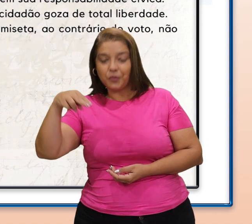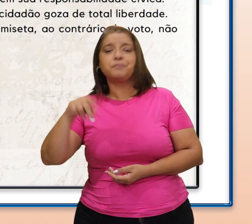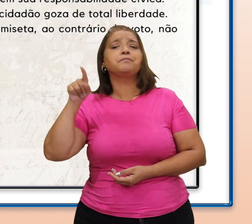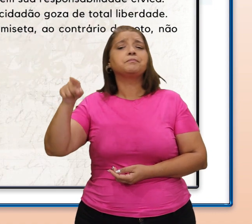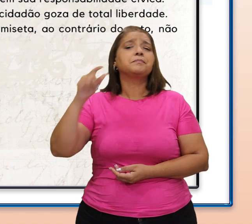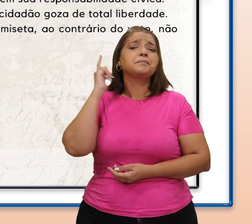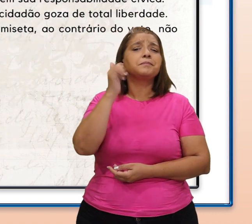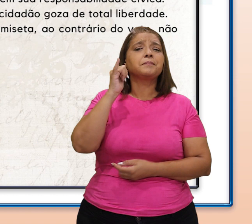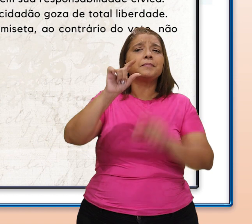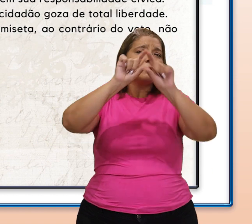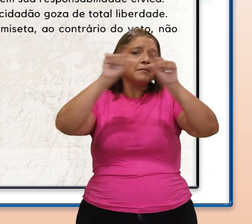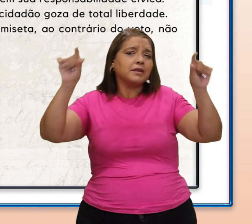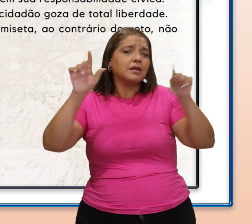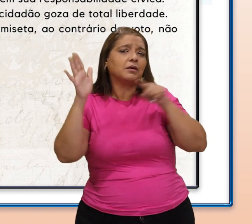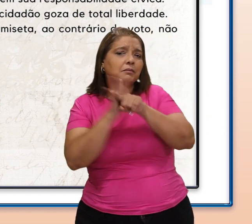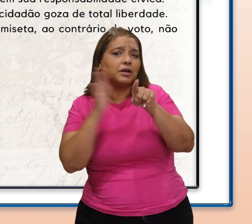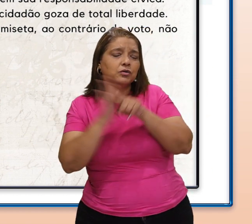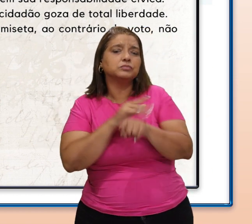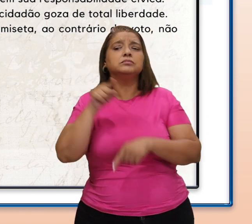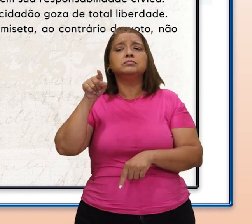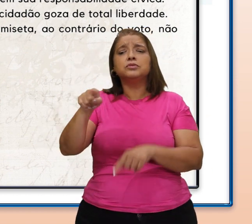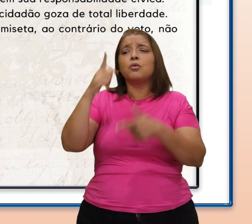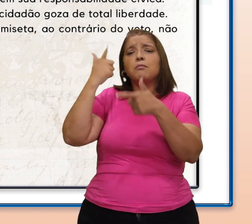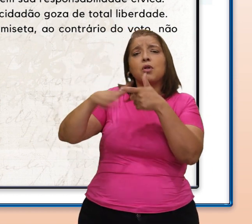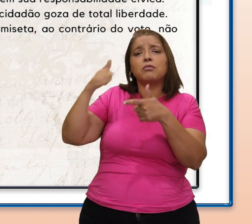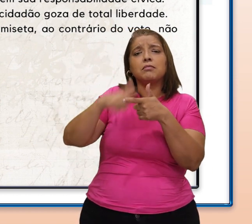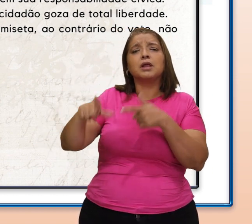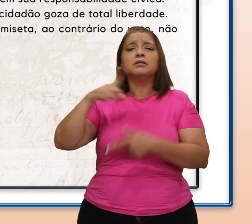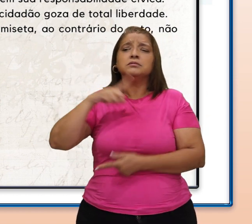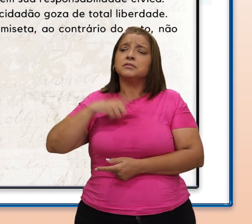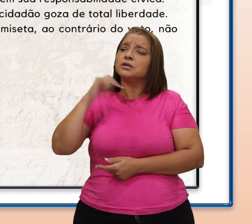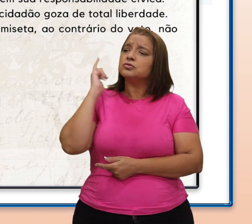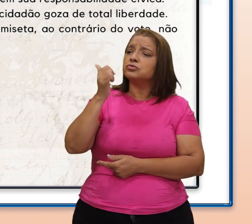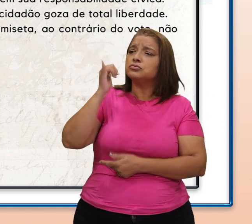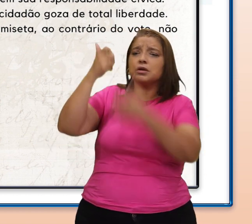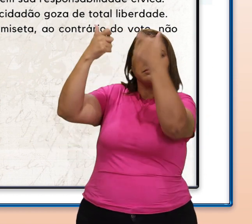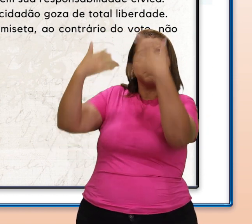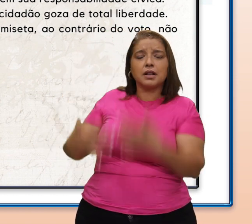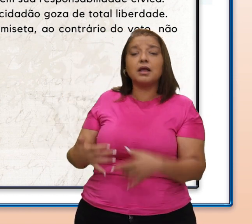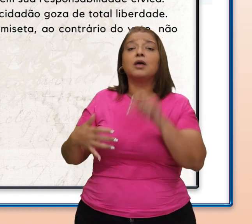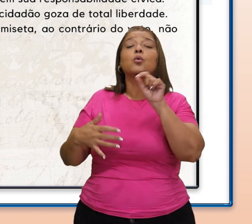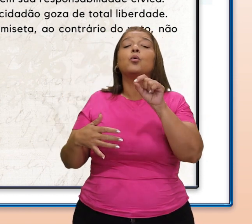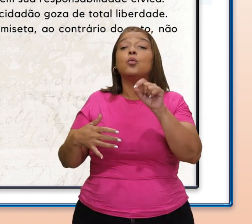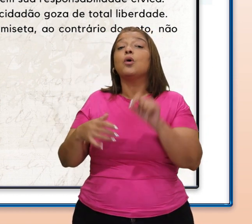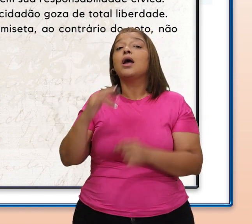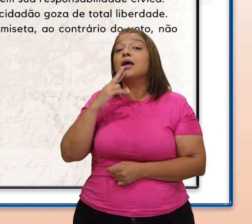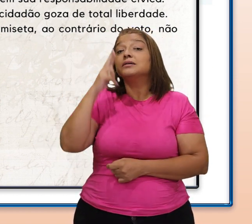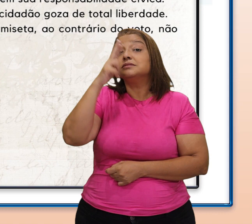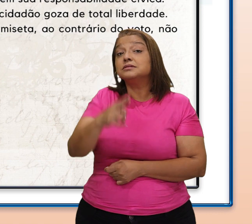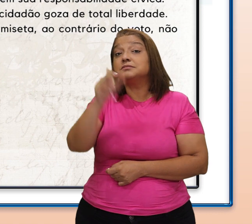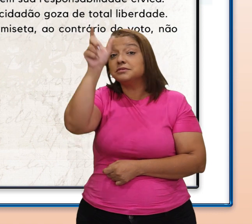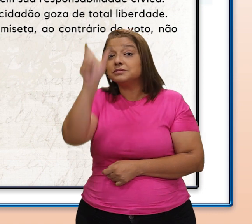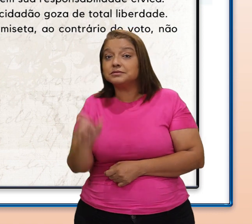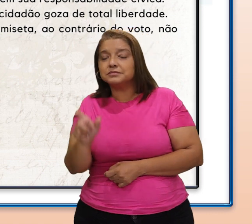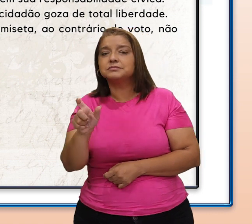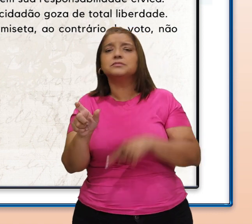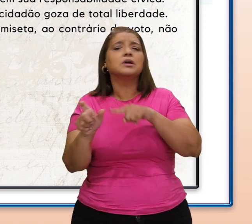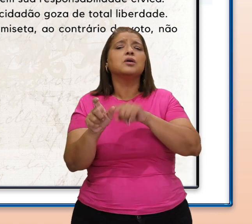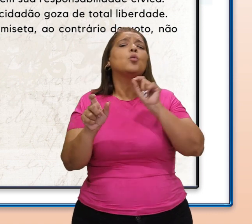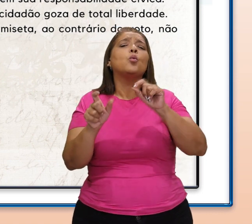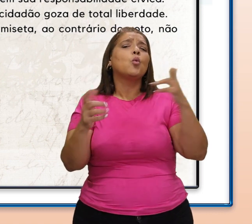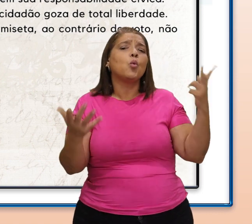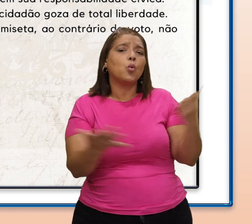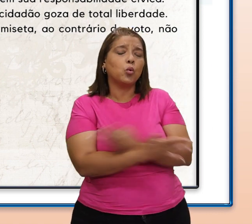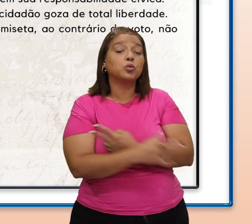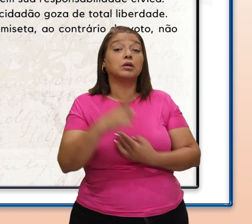No enunciado, nós temos: o conflito em torno do qual se desenvolveu a narrativa foi o fato de... Qual